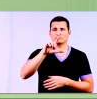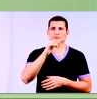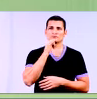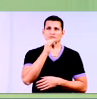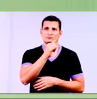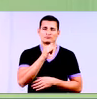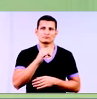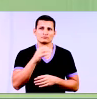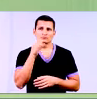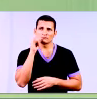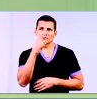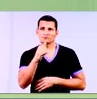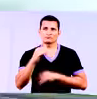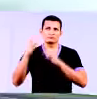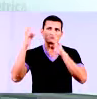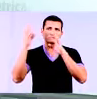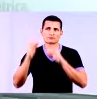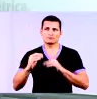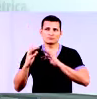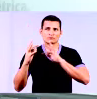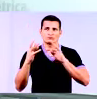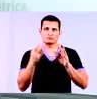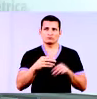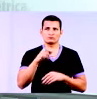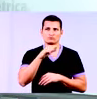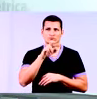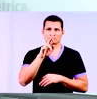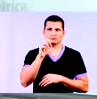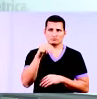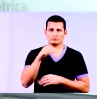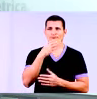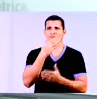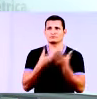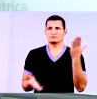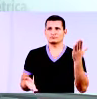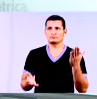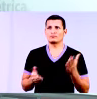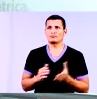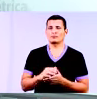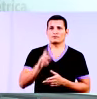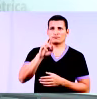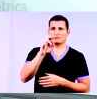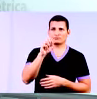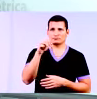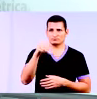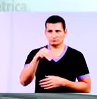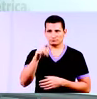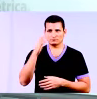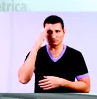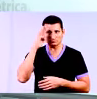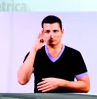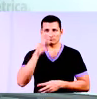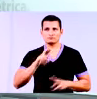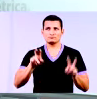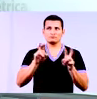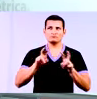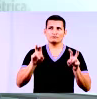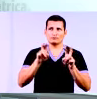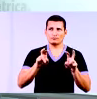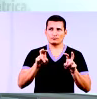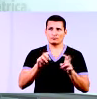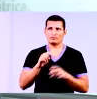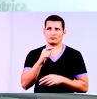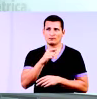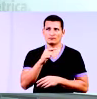a energia, tudo que está guardado ali dentro se perde. Memória RAM é a memória principal do computador, ela é